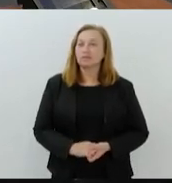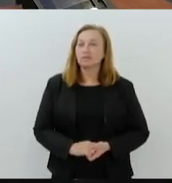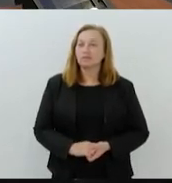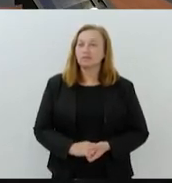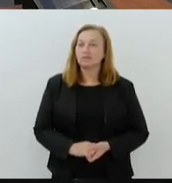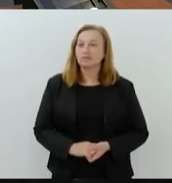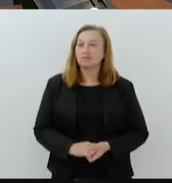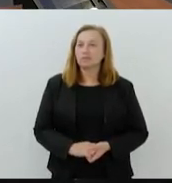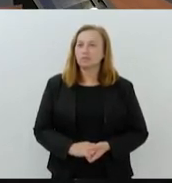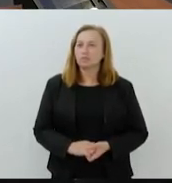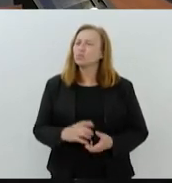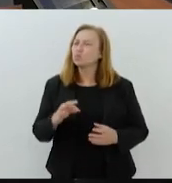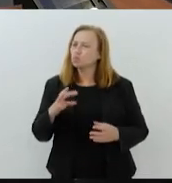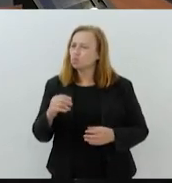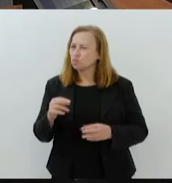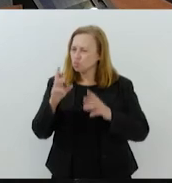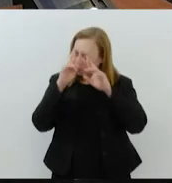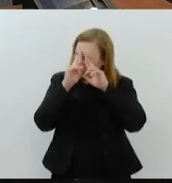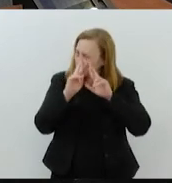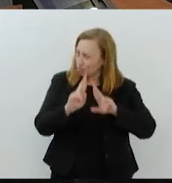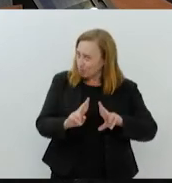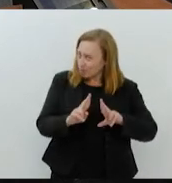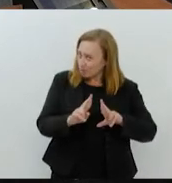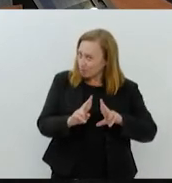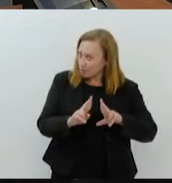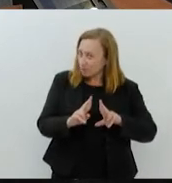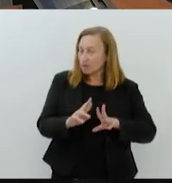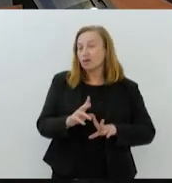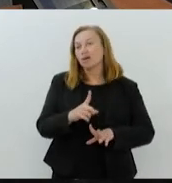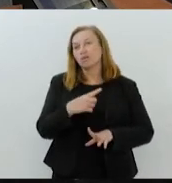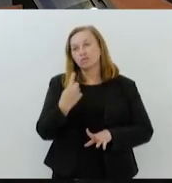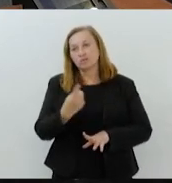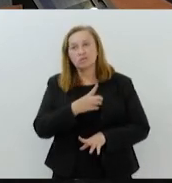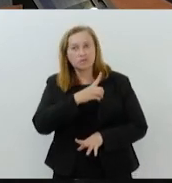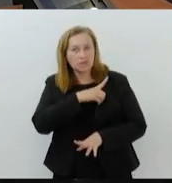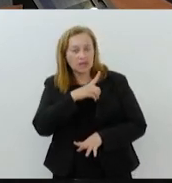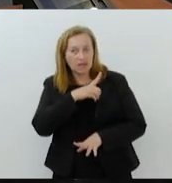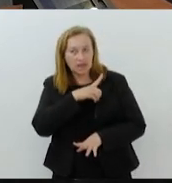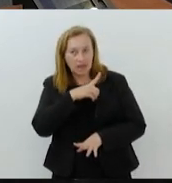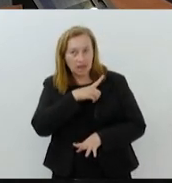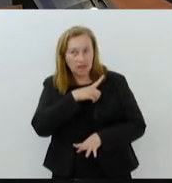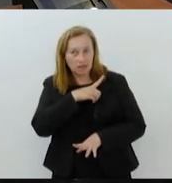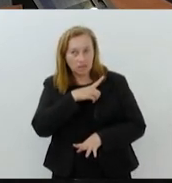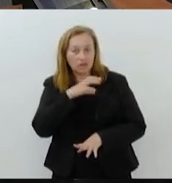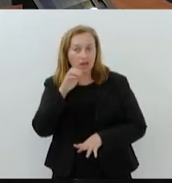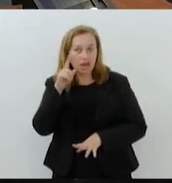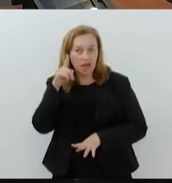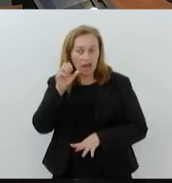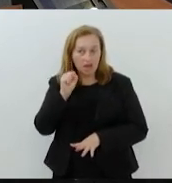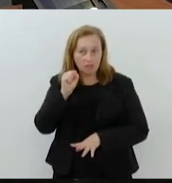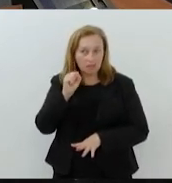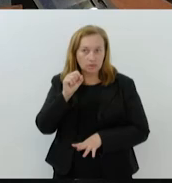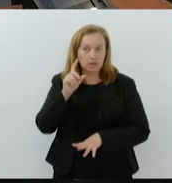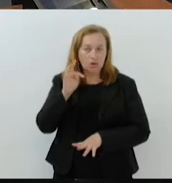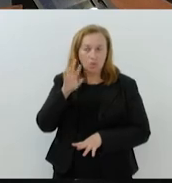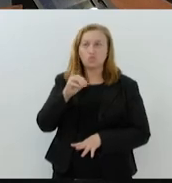com todo respeito ao nosso delegado Carlos Augusto,